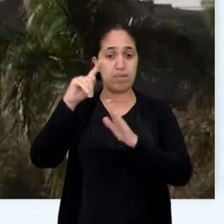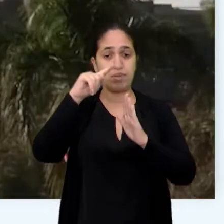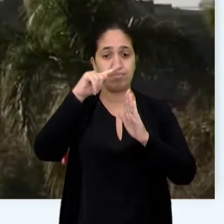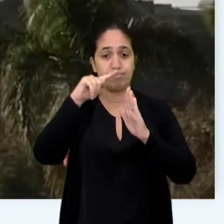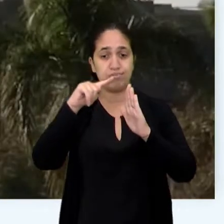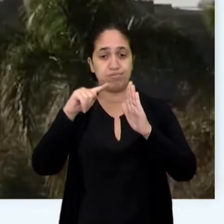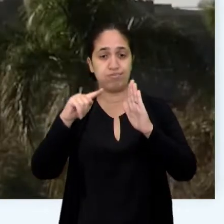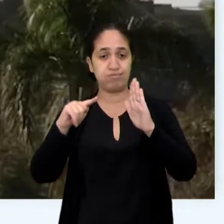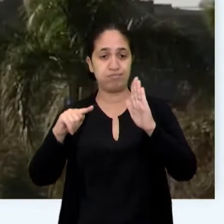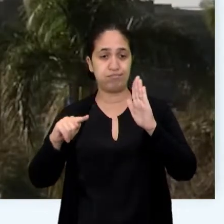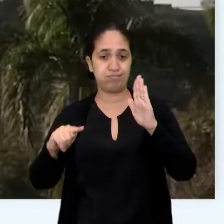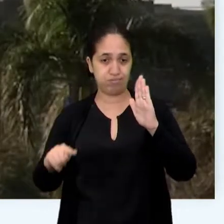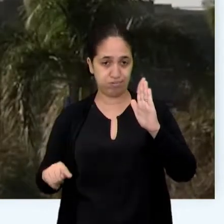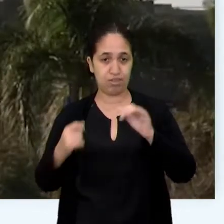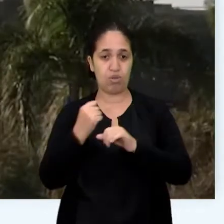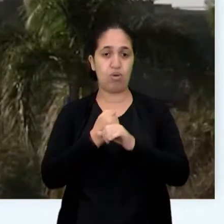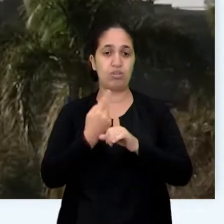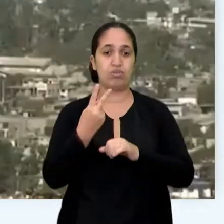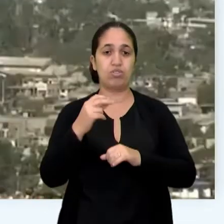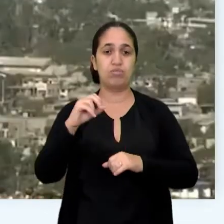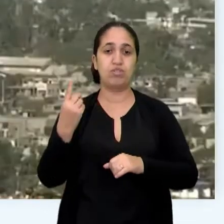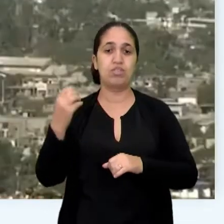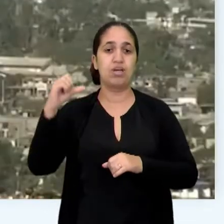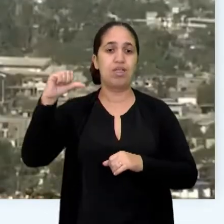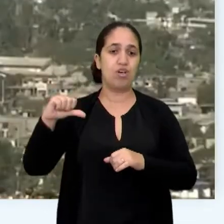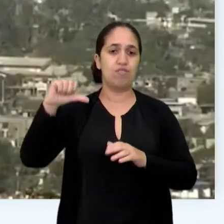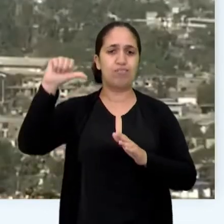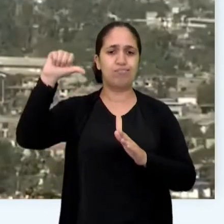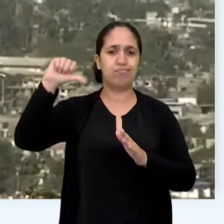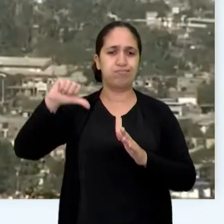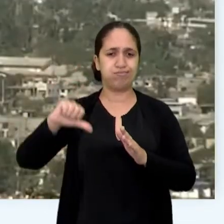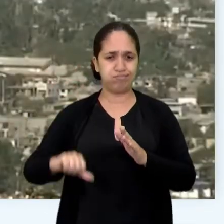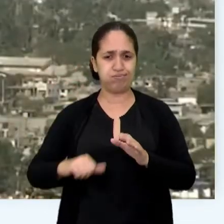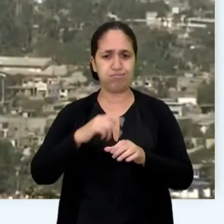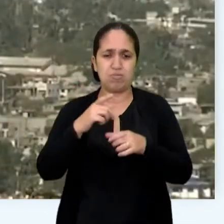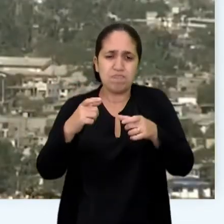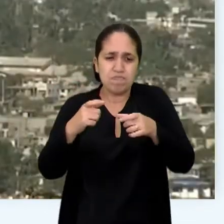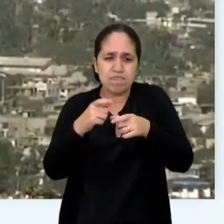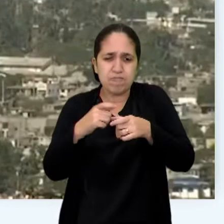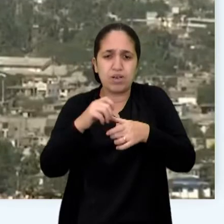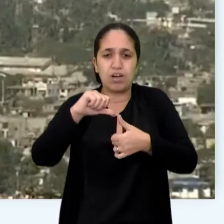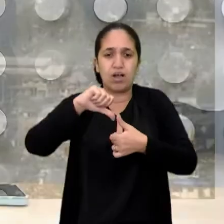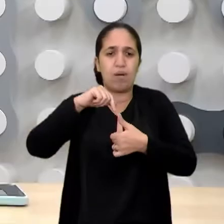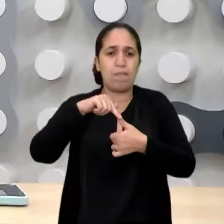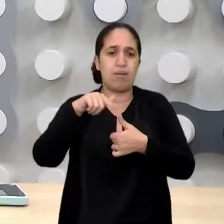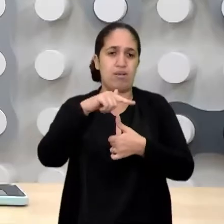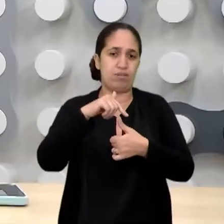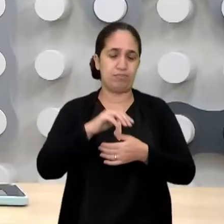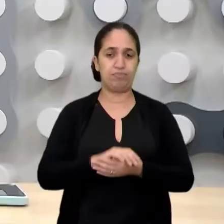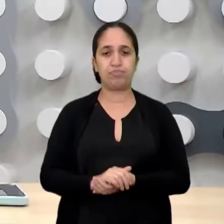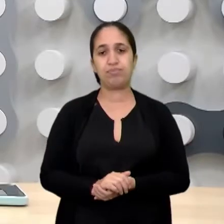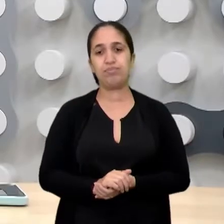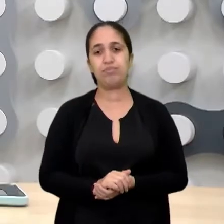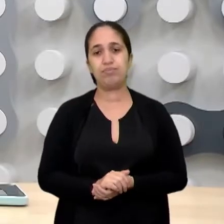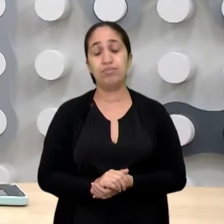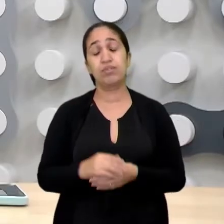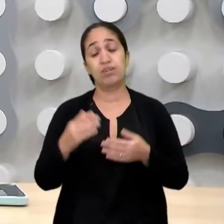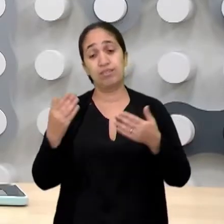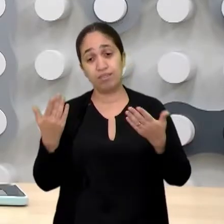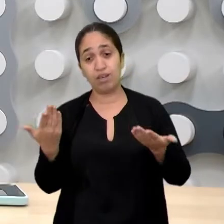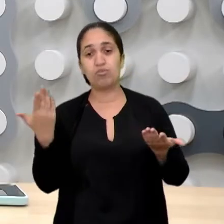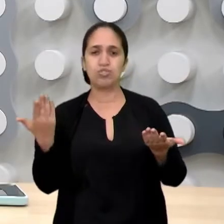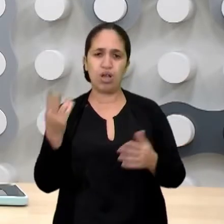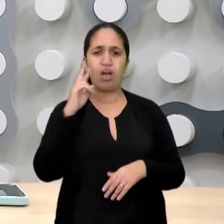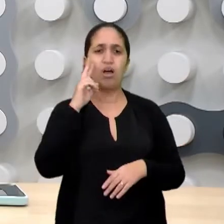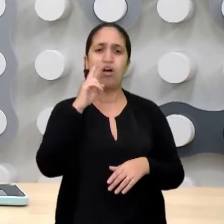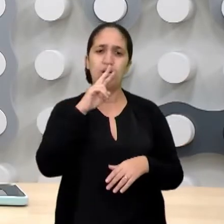em 2019, aprofundando a crise no pequeno país da América Central. Bom, a gente já observou, né?